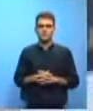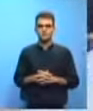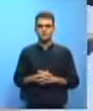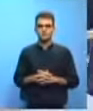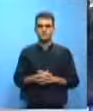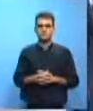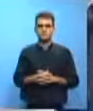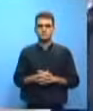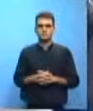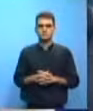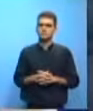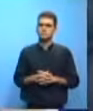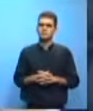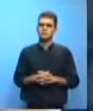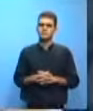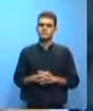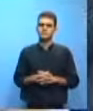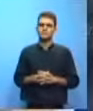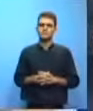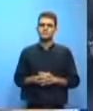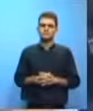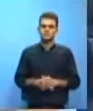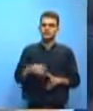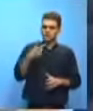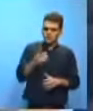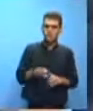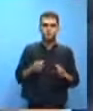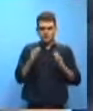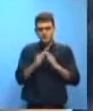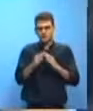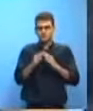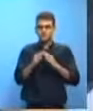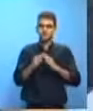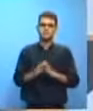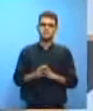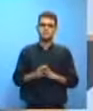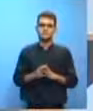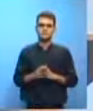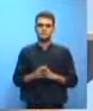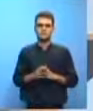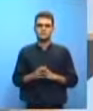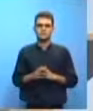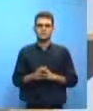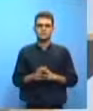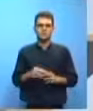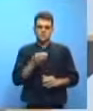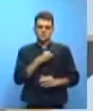Eu não sei se eu deveria, mas eu vou falar. Dentro da casa de vocês, o maior pecado que vocês